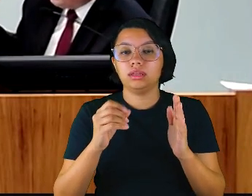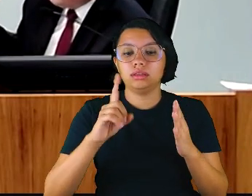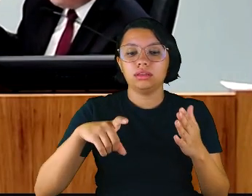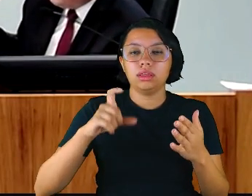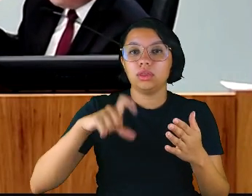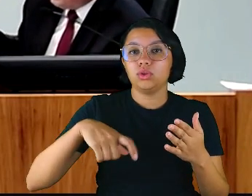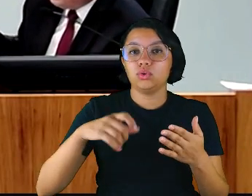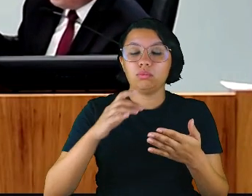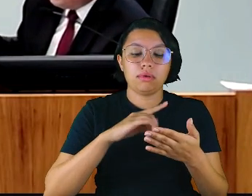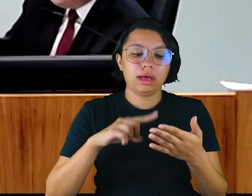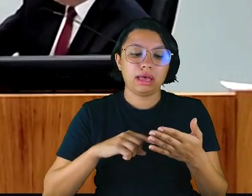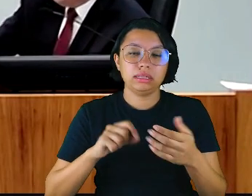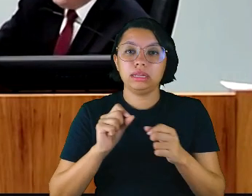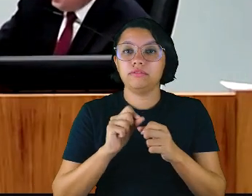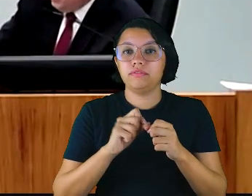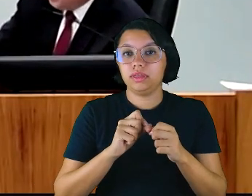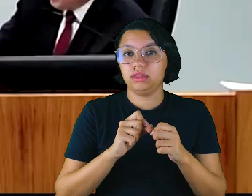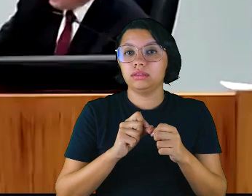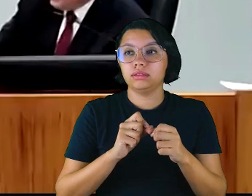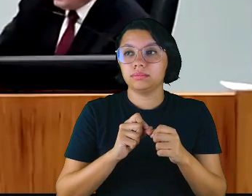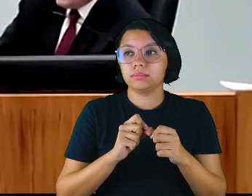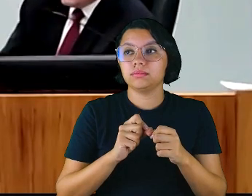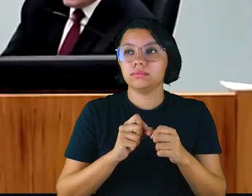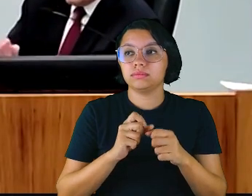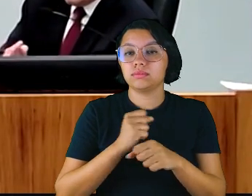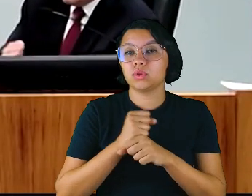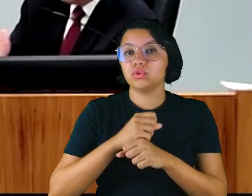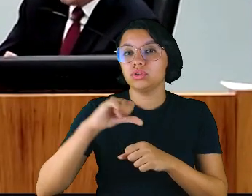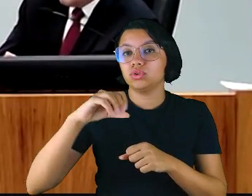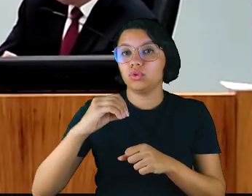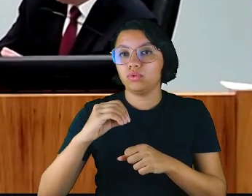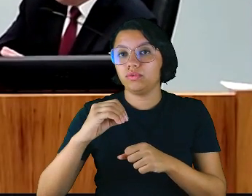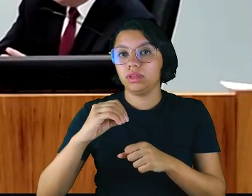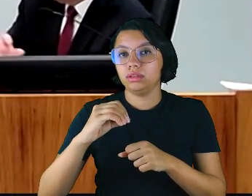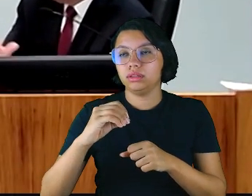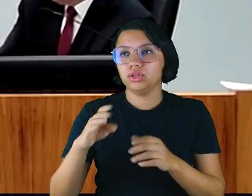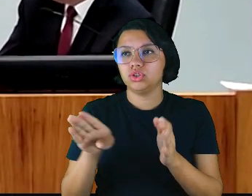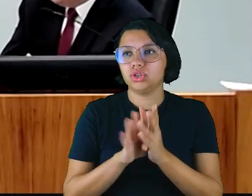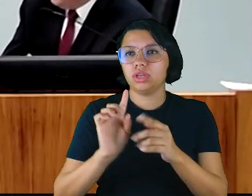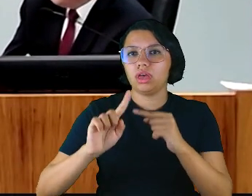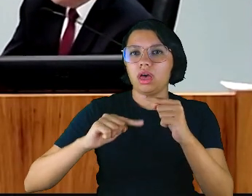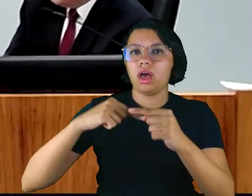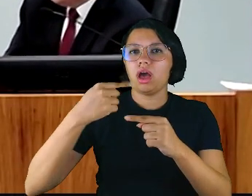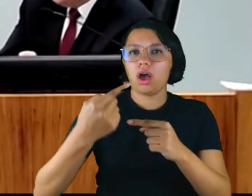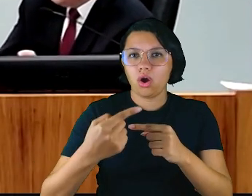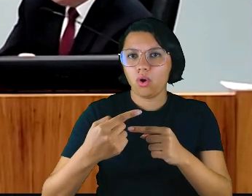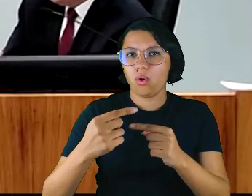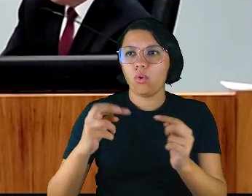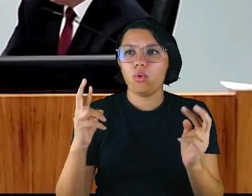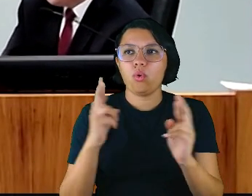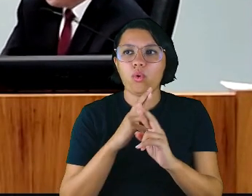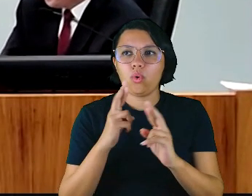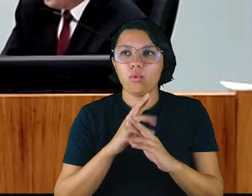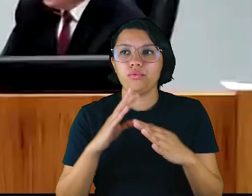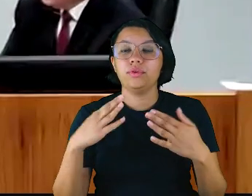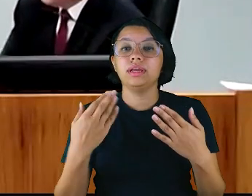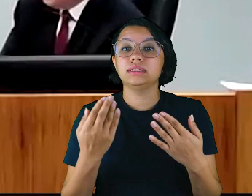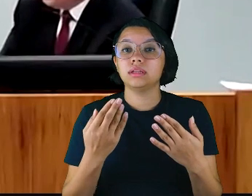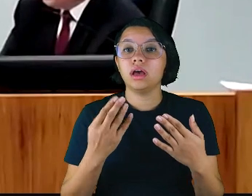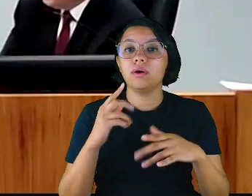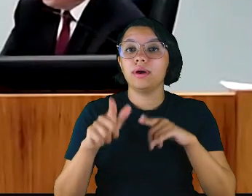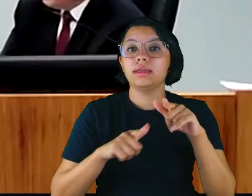em uma carteira tirada nos anos 90, né? Que veio numa sequência posterior a outros vínculos. Mas né? ele está agindo,